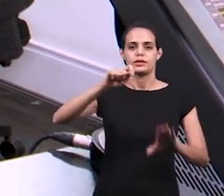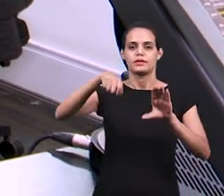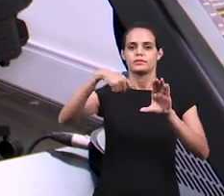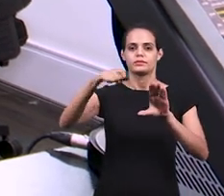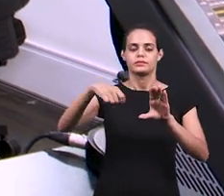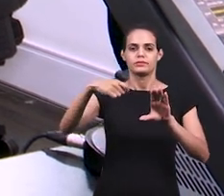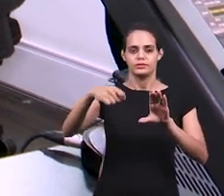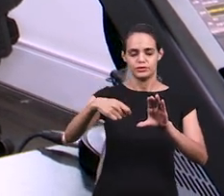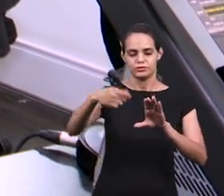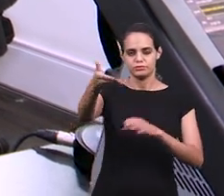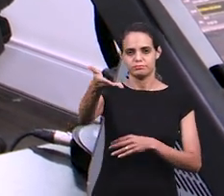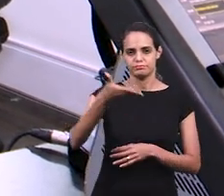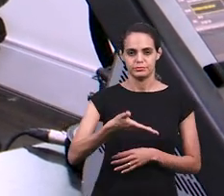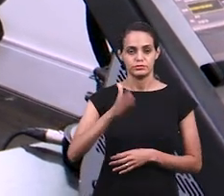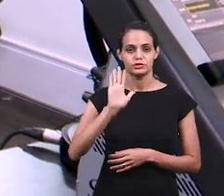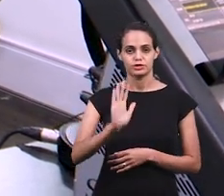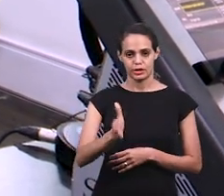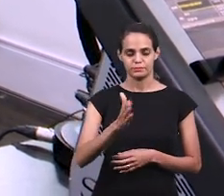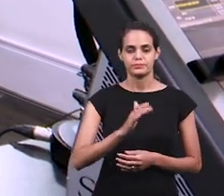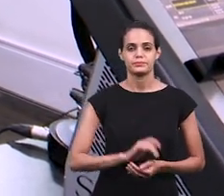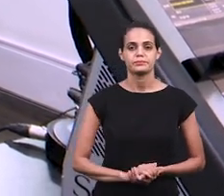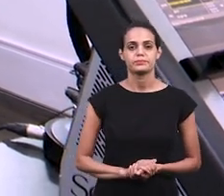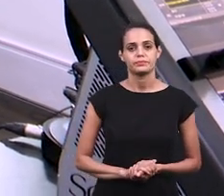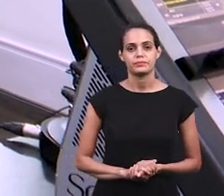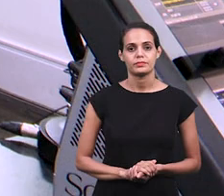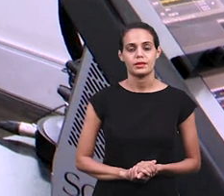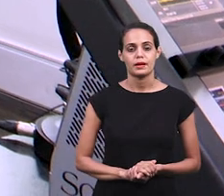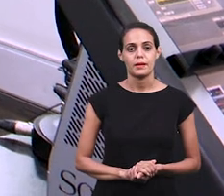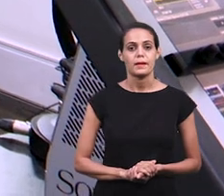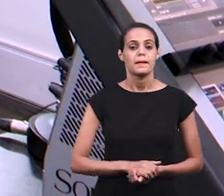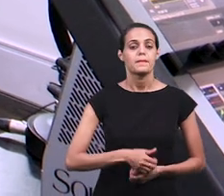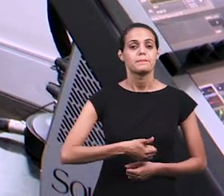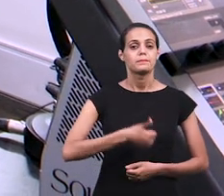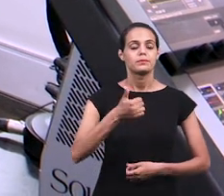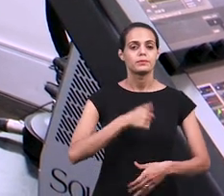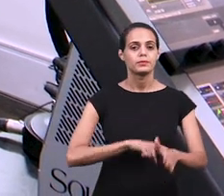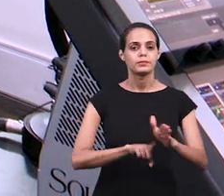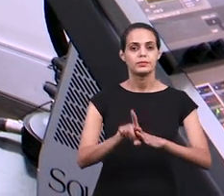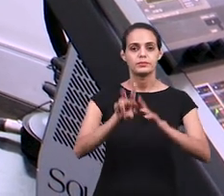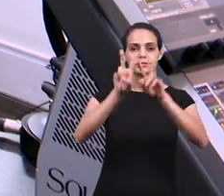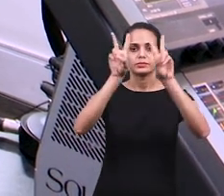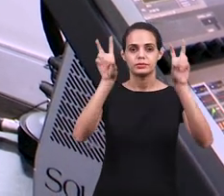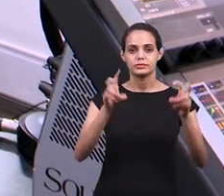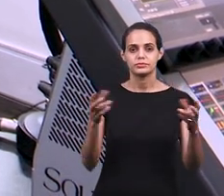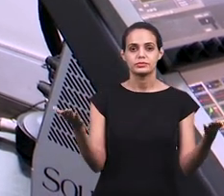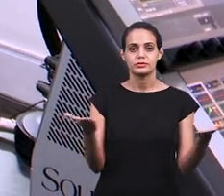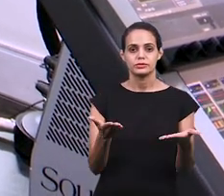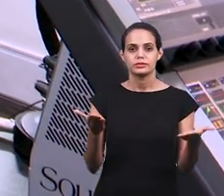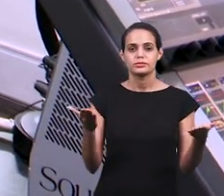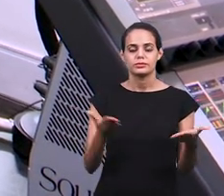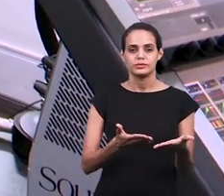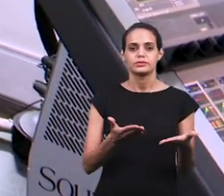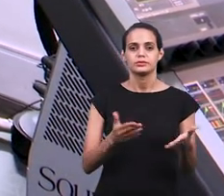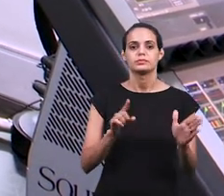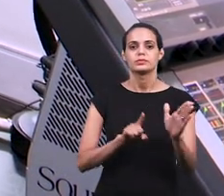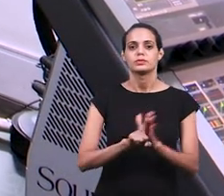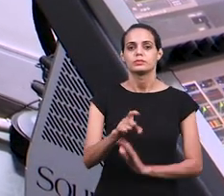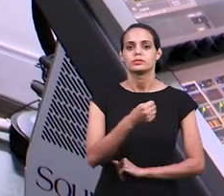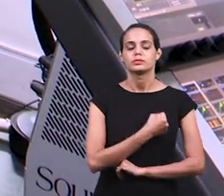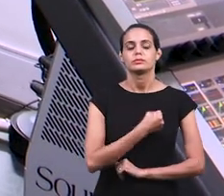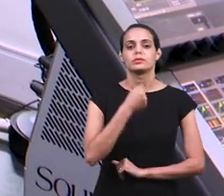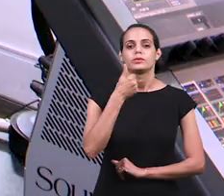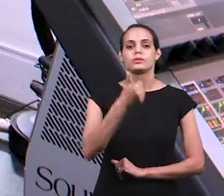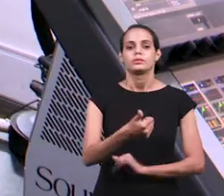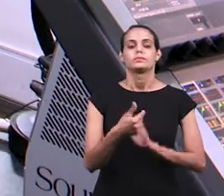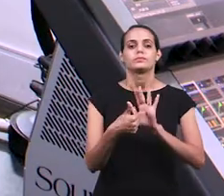já os seus vídeos com as respostas, e nós temos a nossa primeira pergunta do nosso assunto de hoje. E essa pergunta é a pergunta